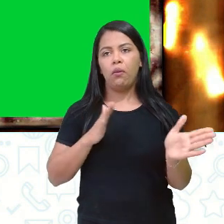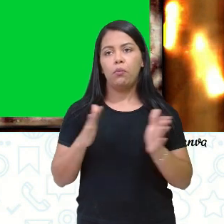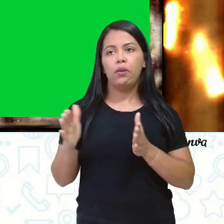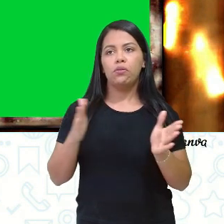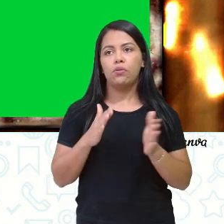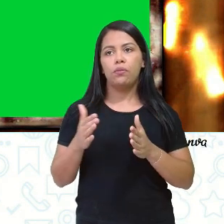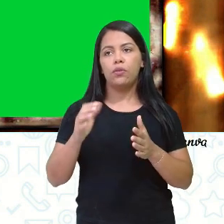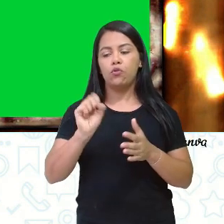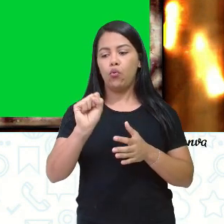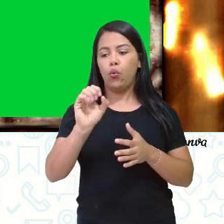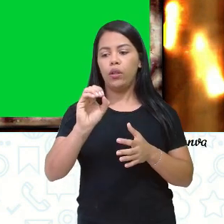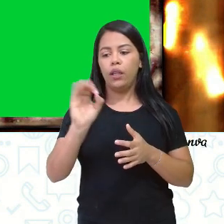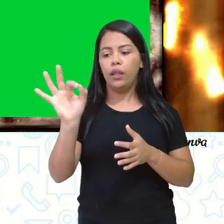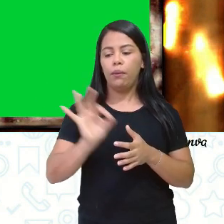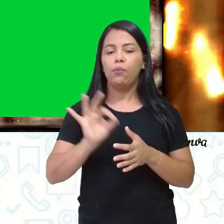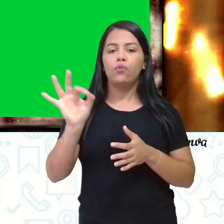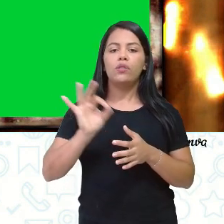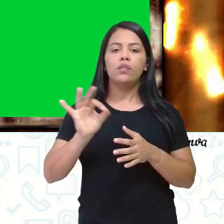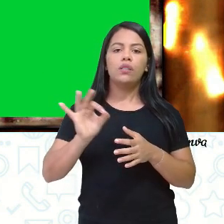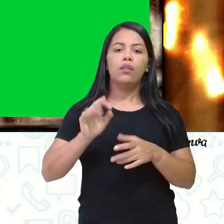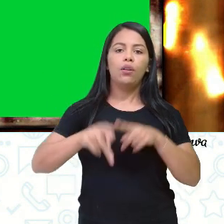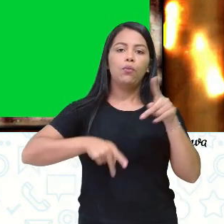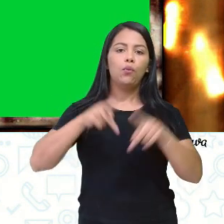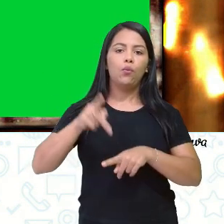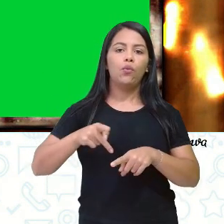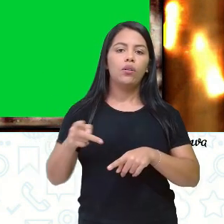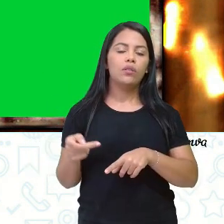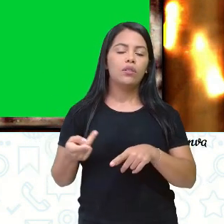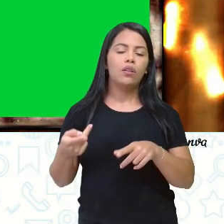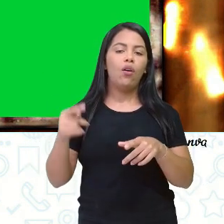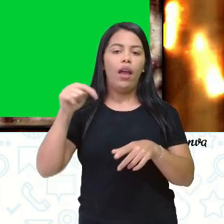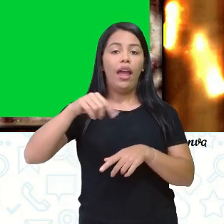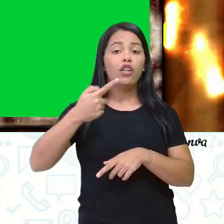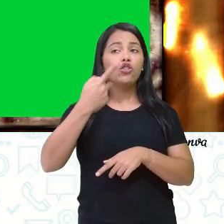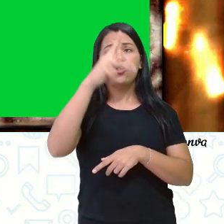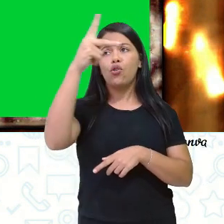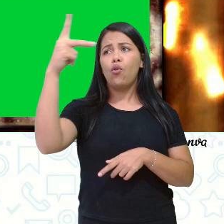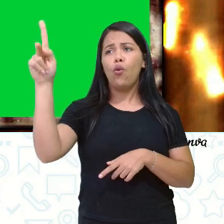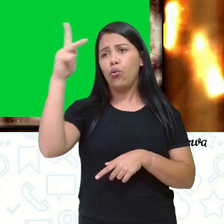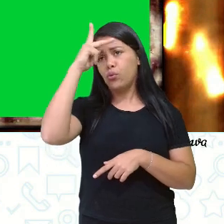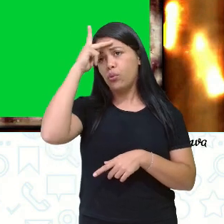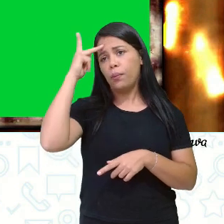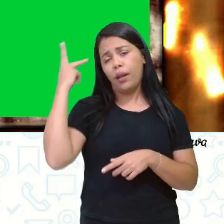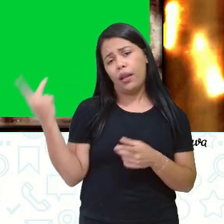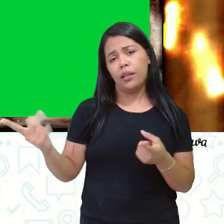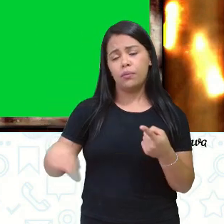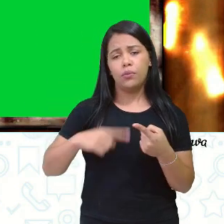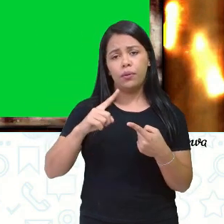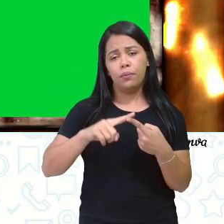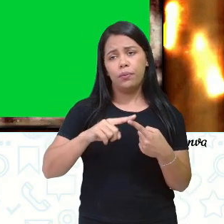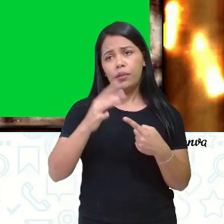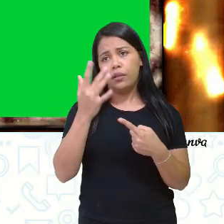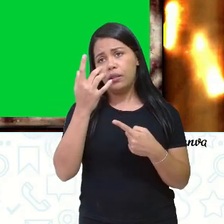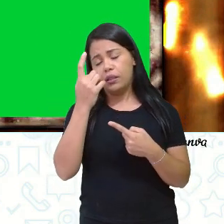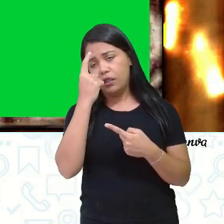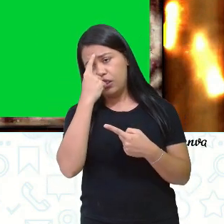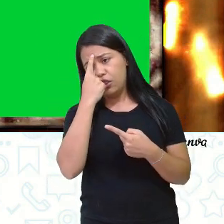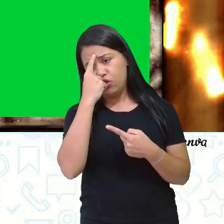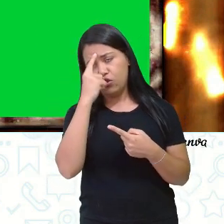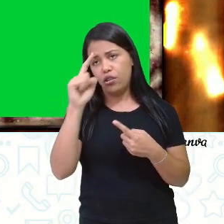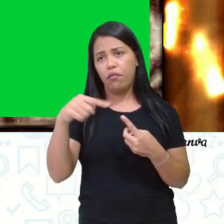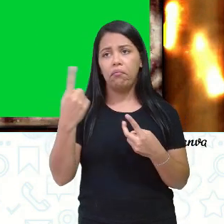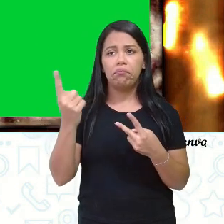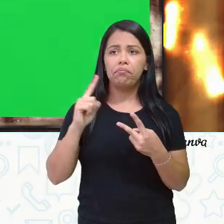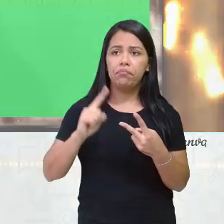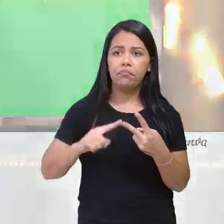outros países, especialmente da Índia, do Paquistão e de Bangladesh, que são países ali mais ou menos vizinhos. Se você